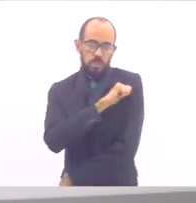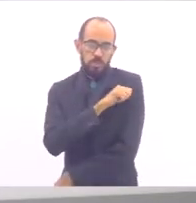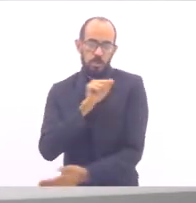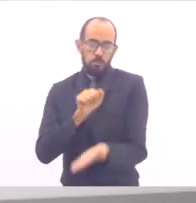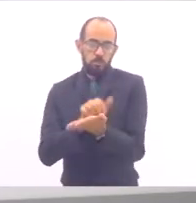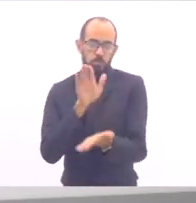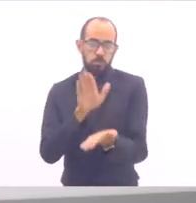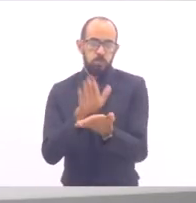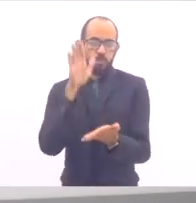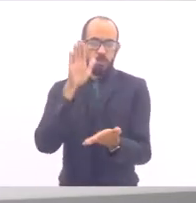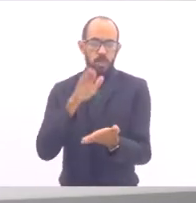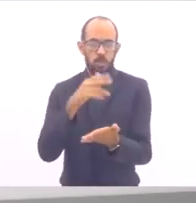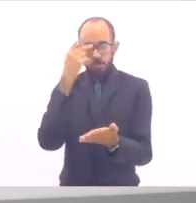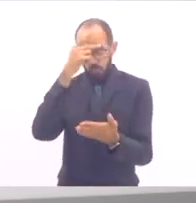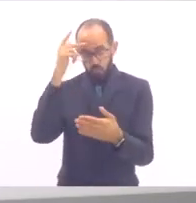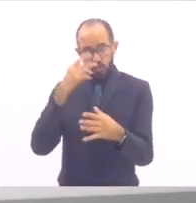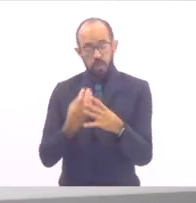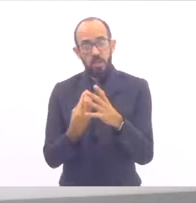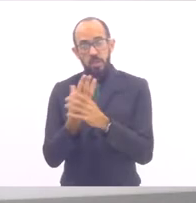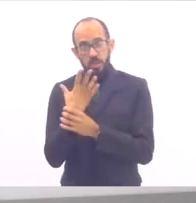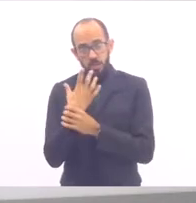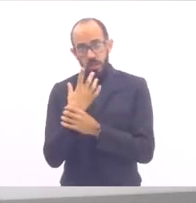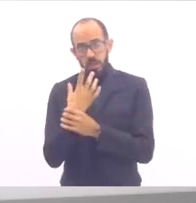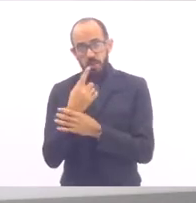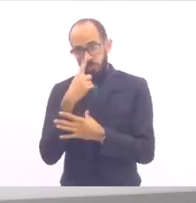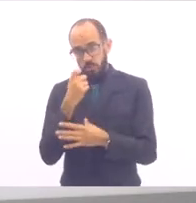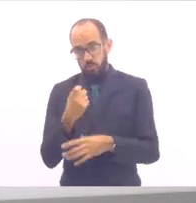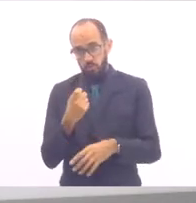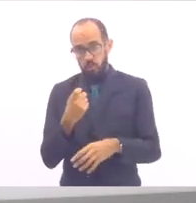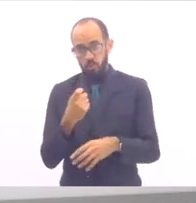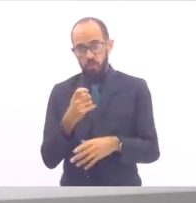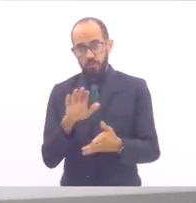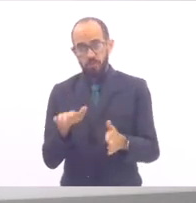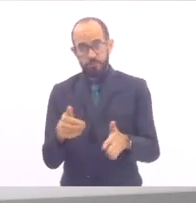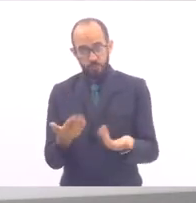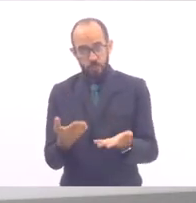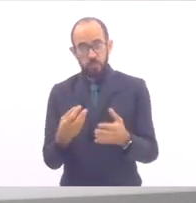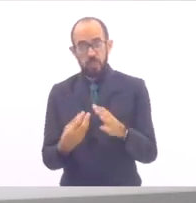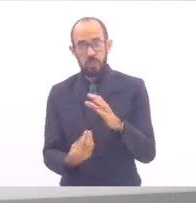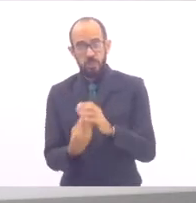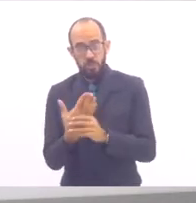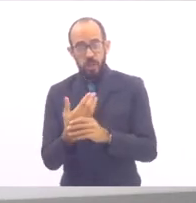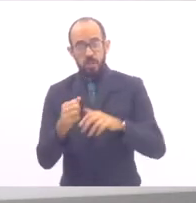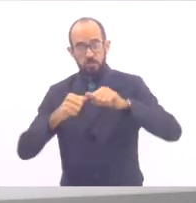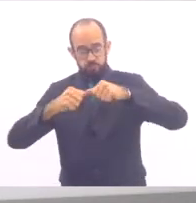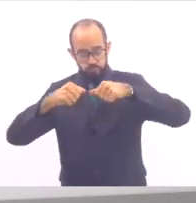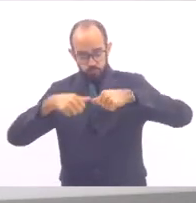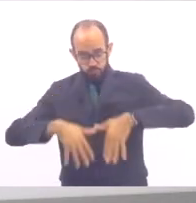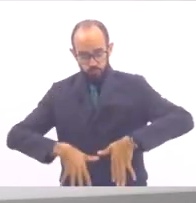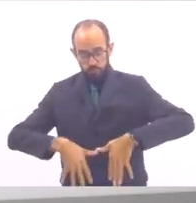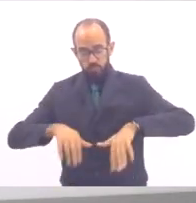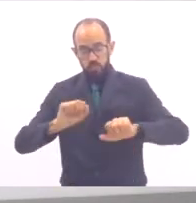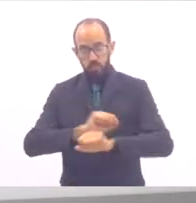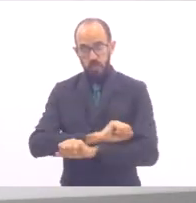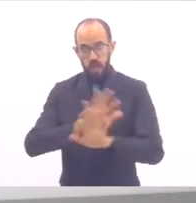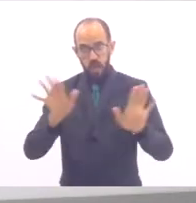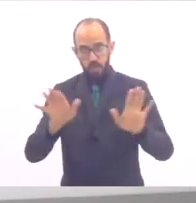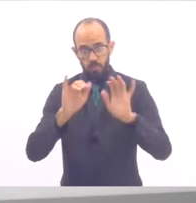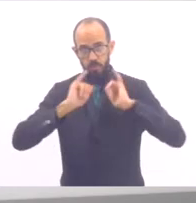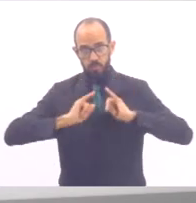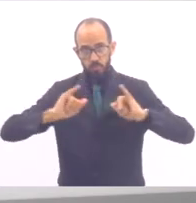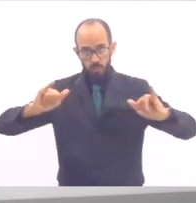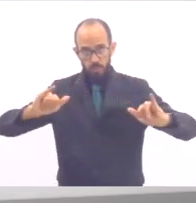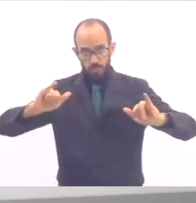o grande gerador pelo descumprimento de uma legislação. Então, criava-se um fluxo, esse fluxo totalmente transparente, informando a diretoria